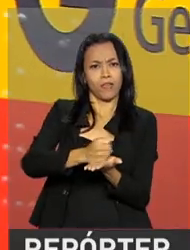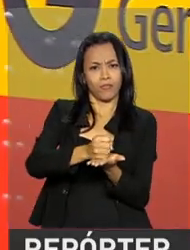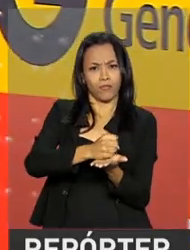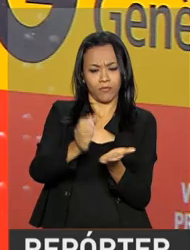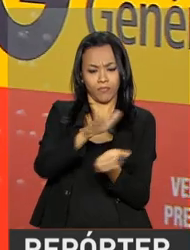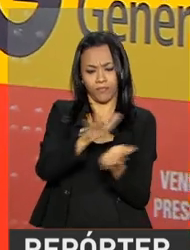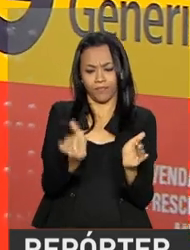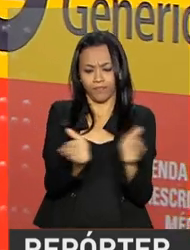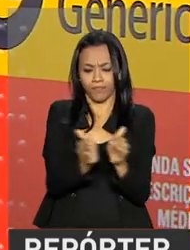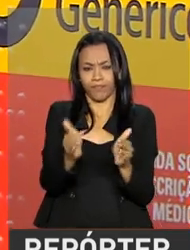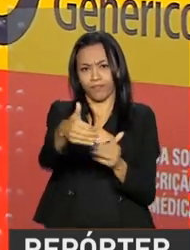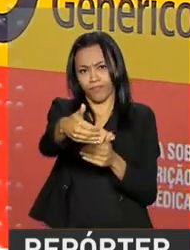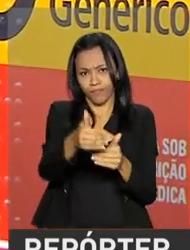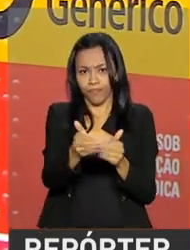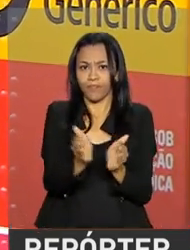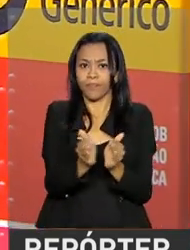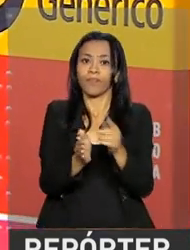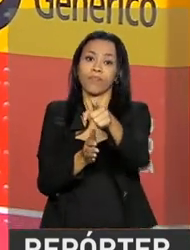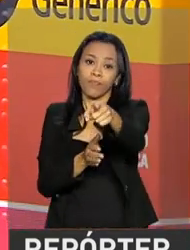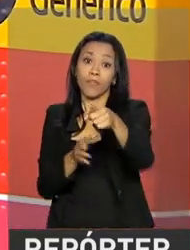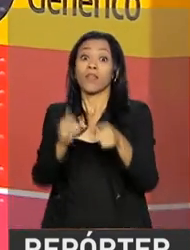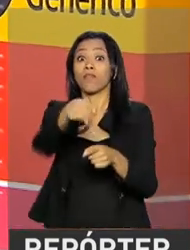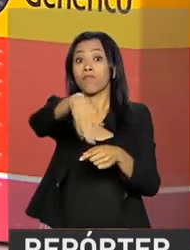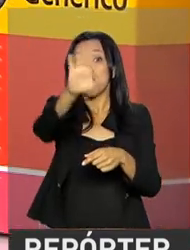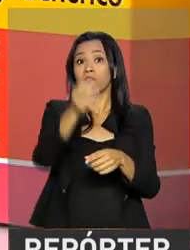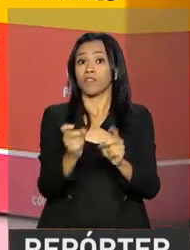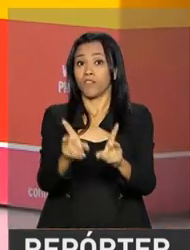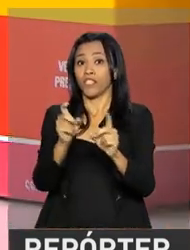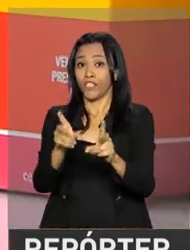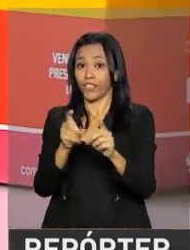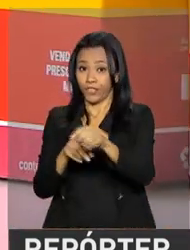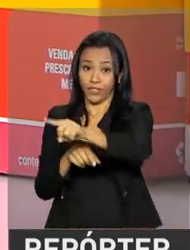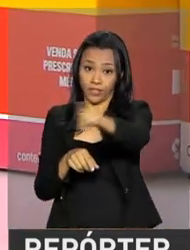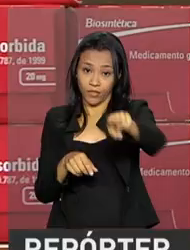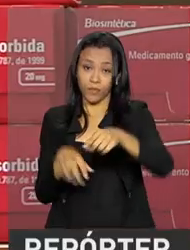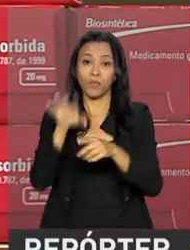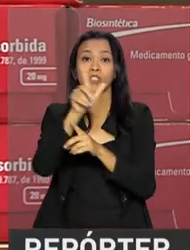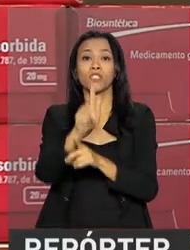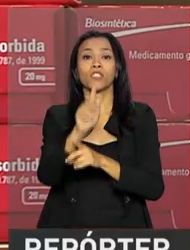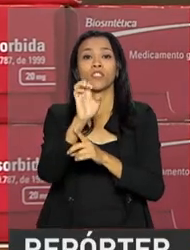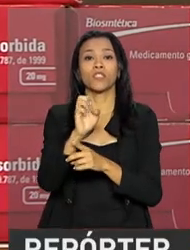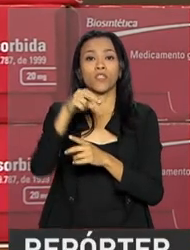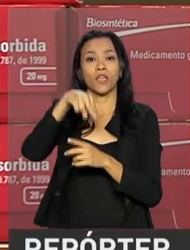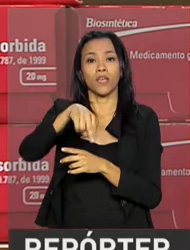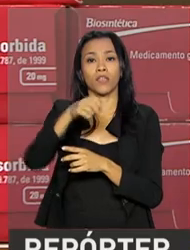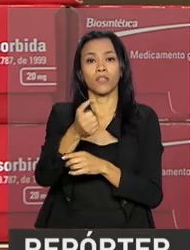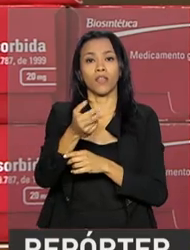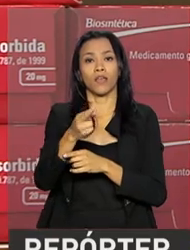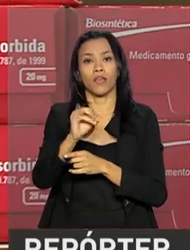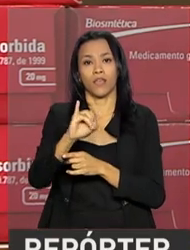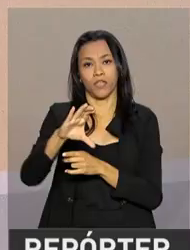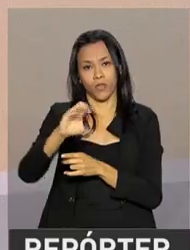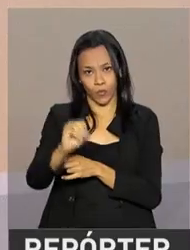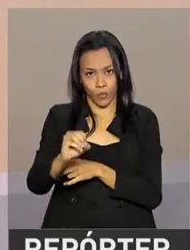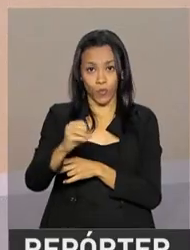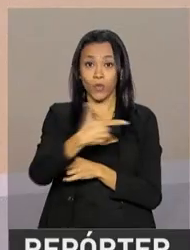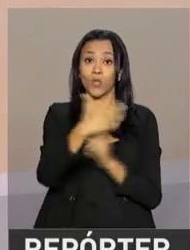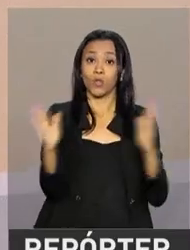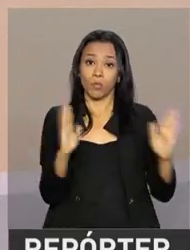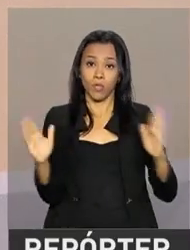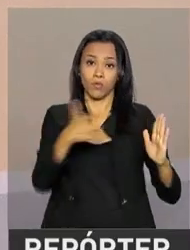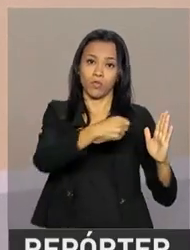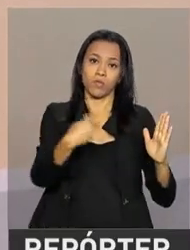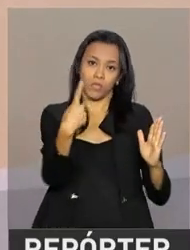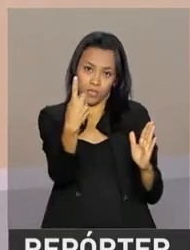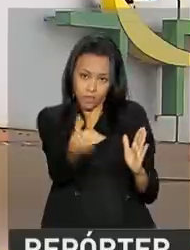genéricos foram os produtos mais vendidos pela indústria farmacêutica brasileira em 2016 segundo o